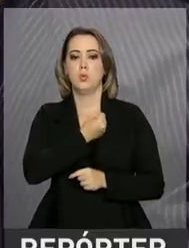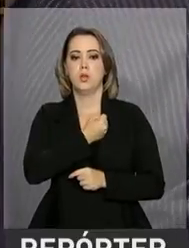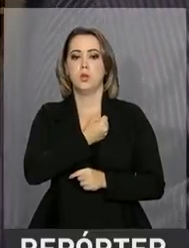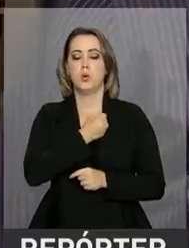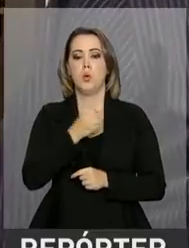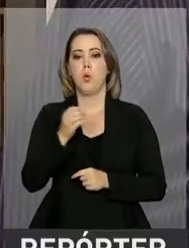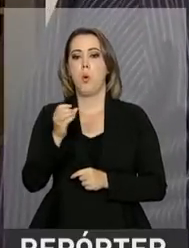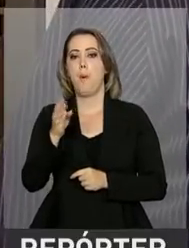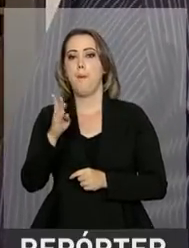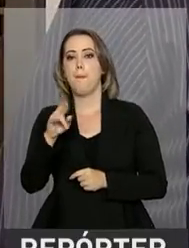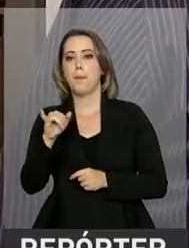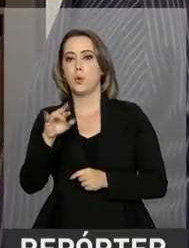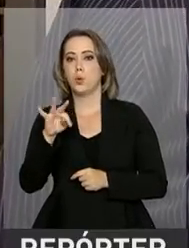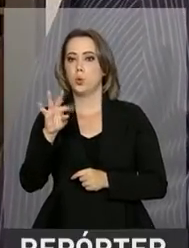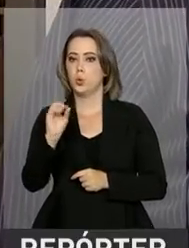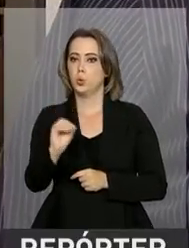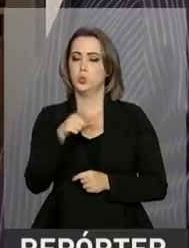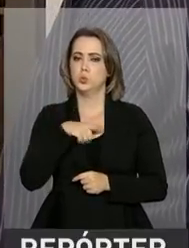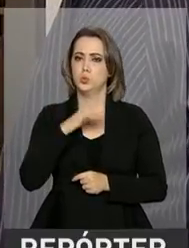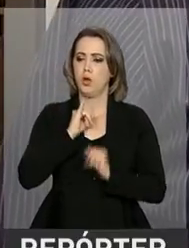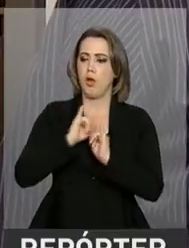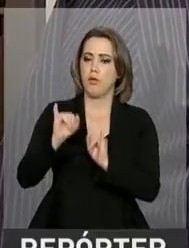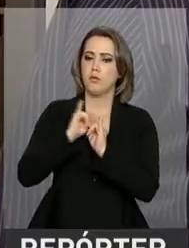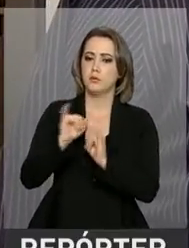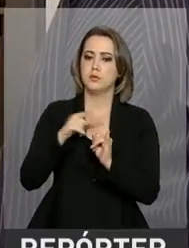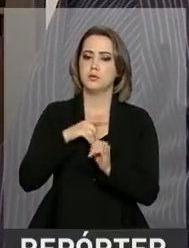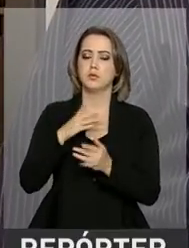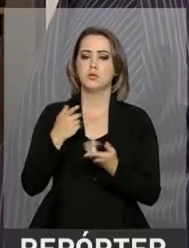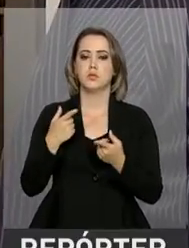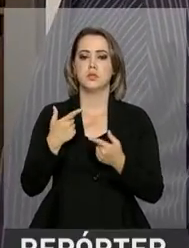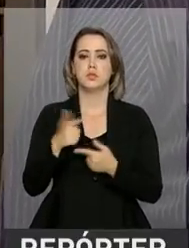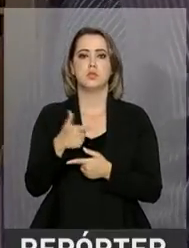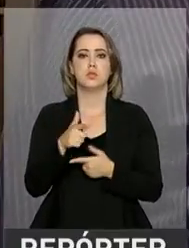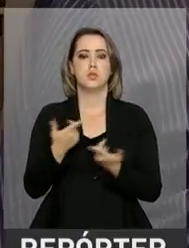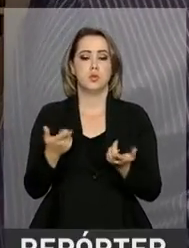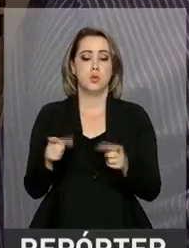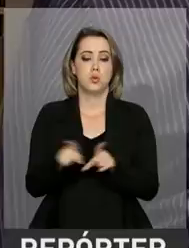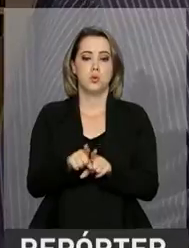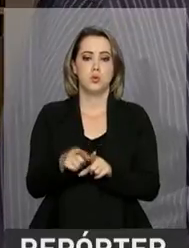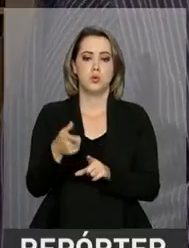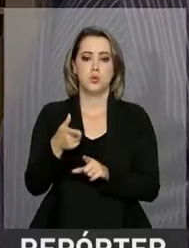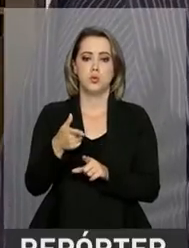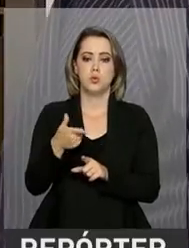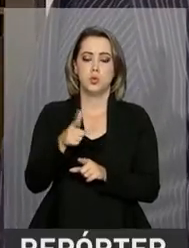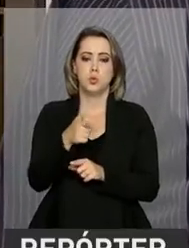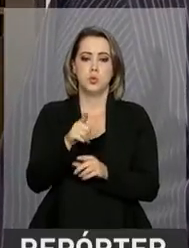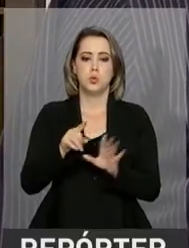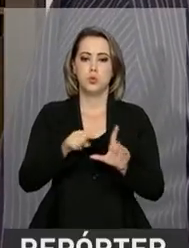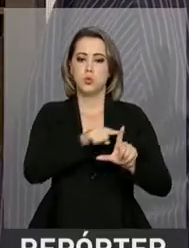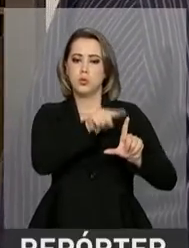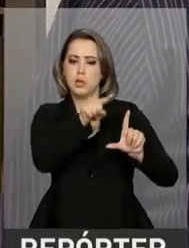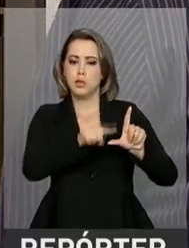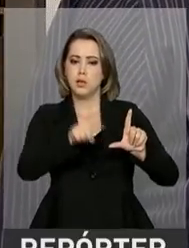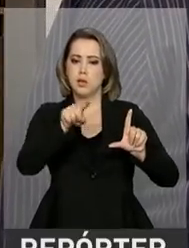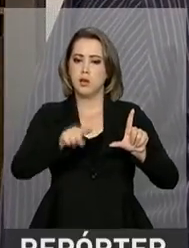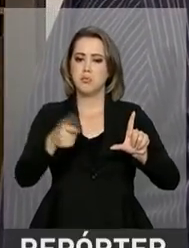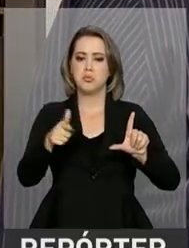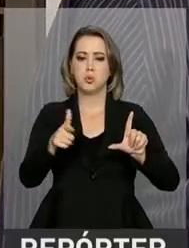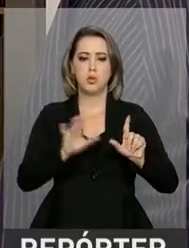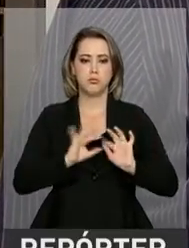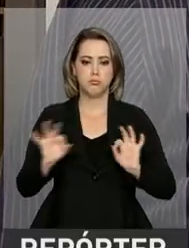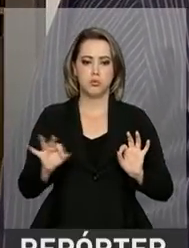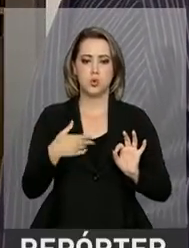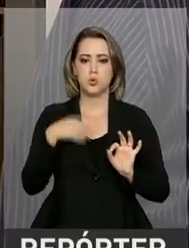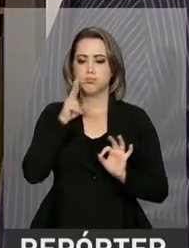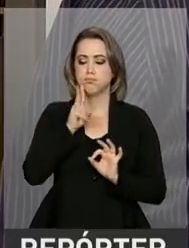leva ele ao dado bruto, onde ele pode ter acesso a informação bruta, sem nenhum gráfico associado, onde